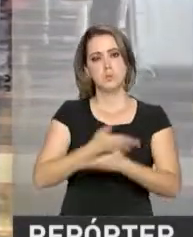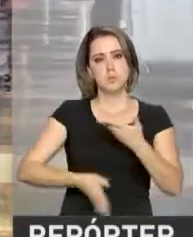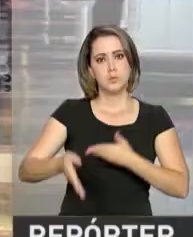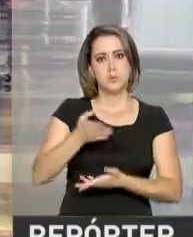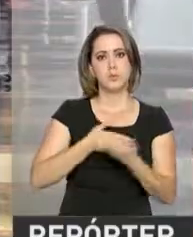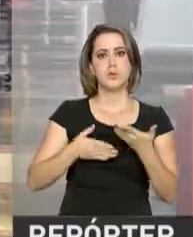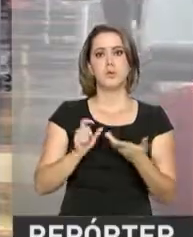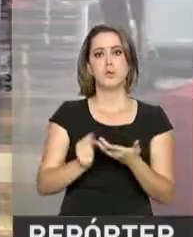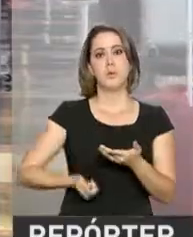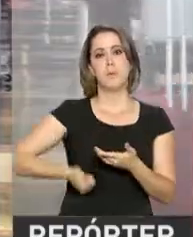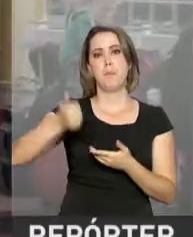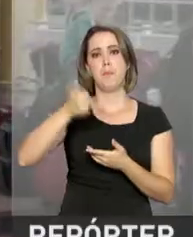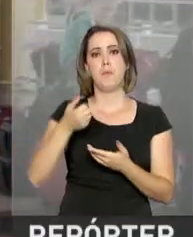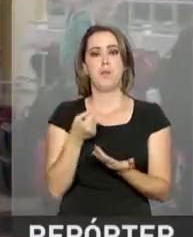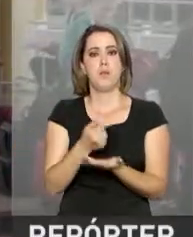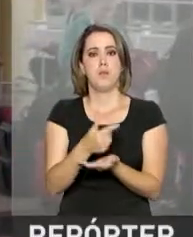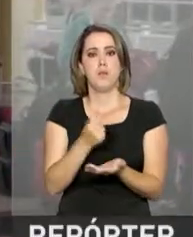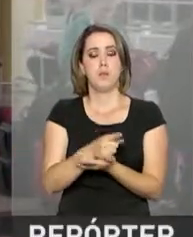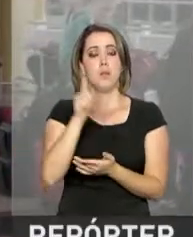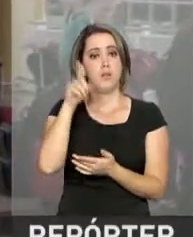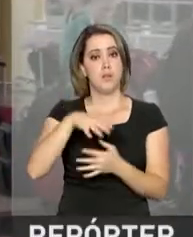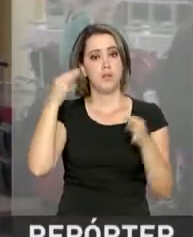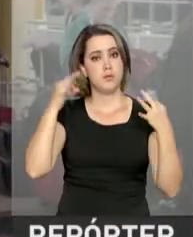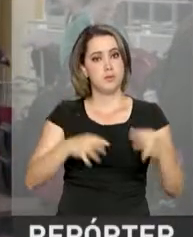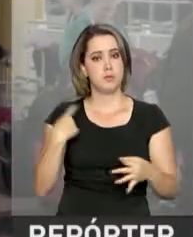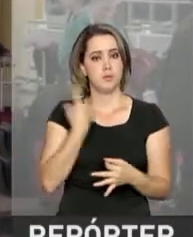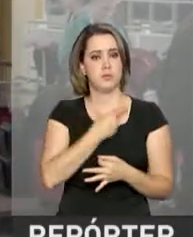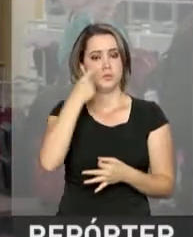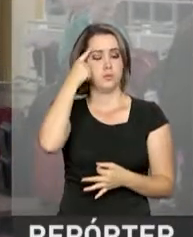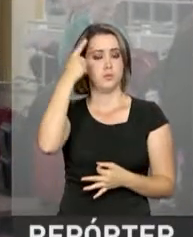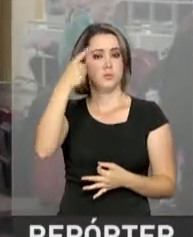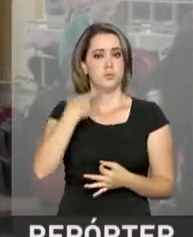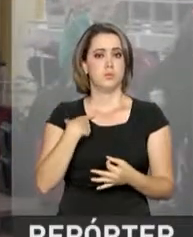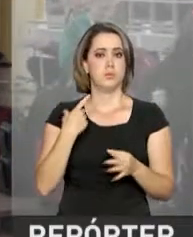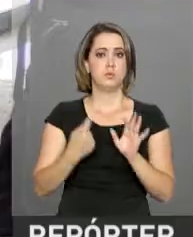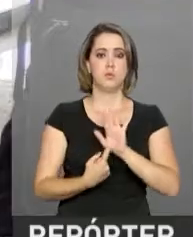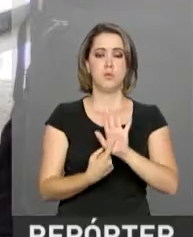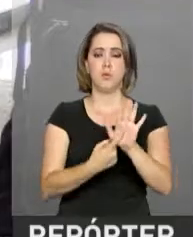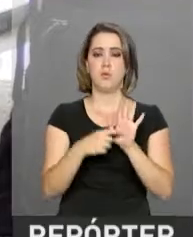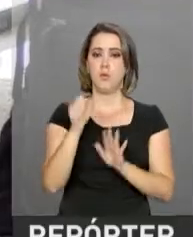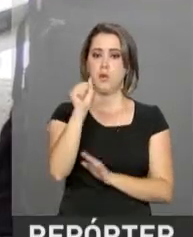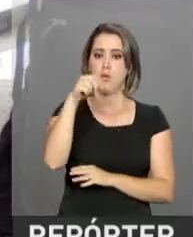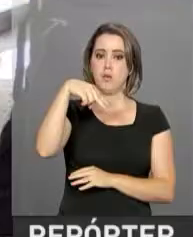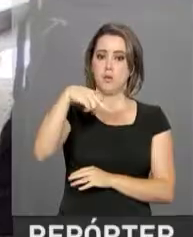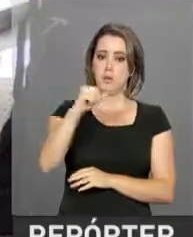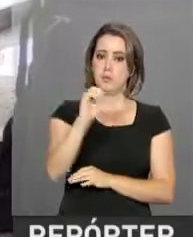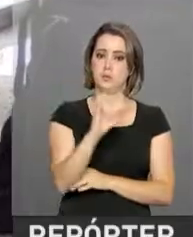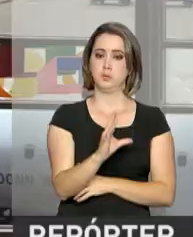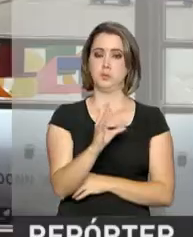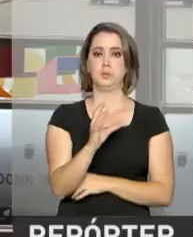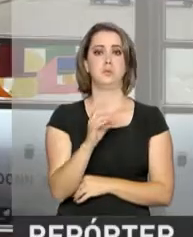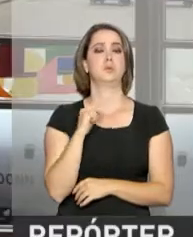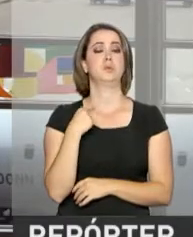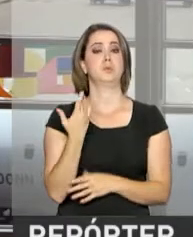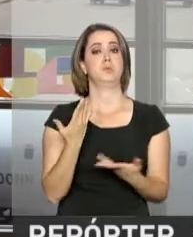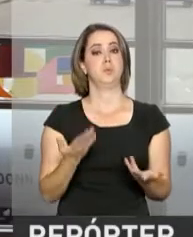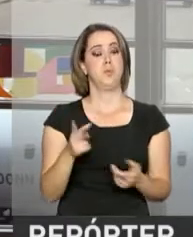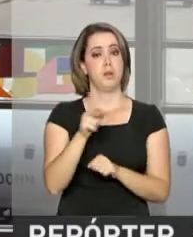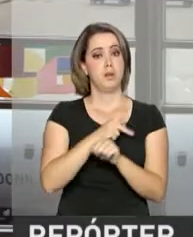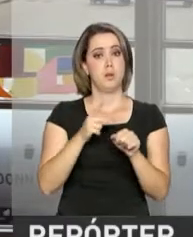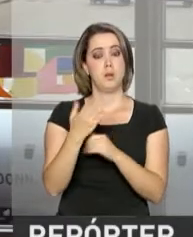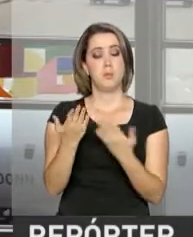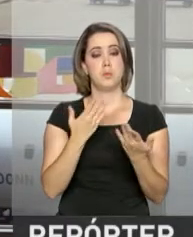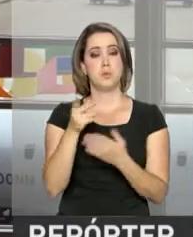clientes com melhores preços é justamente a ideia da nova medida da Agência Nacional de Aviação Civil, a ANAC. Em países